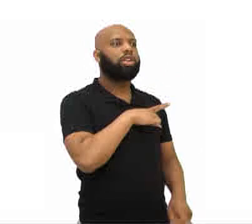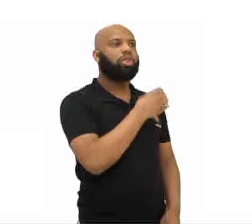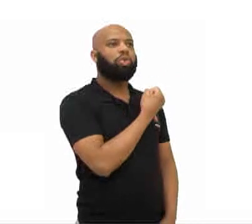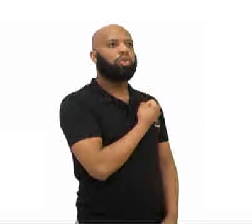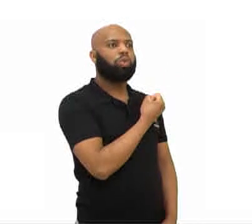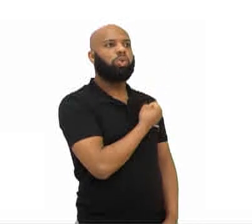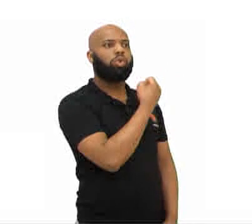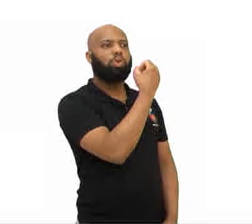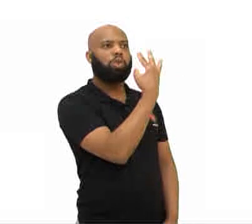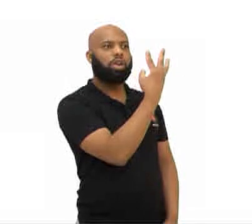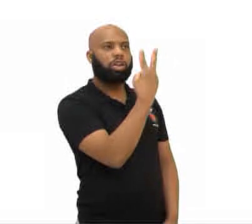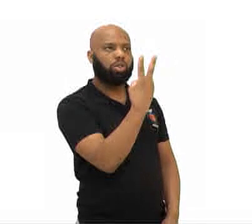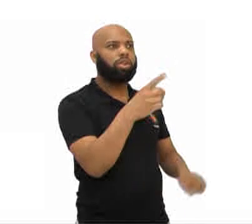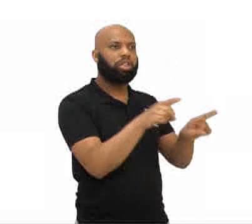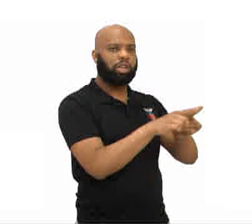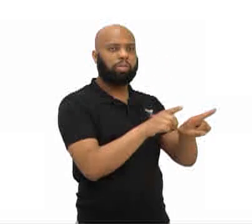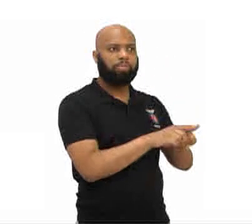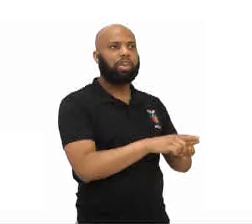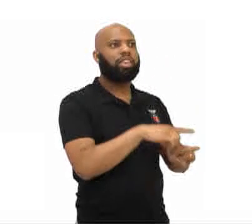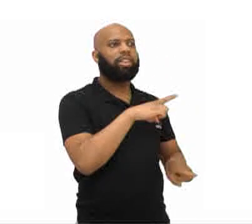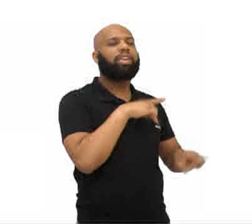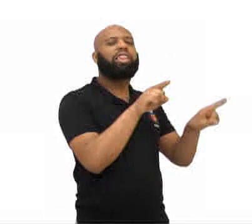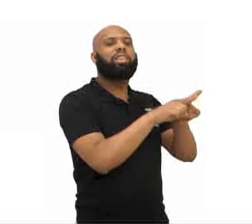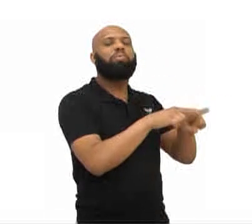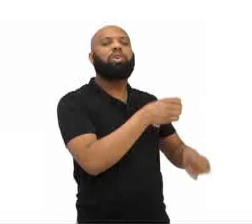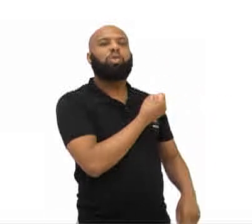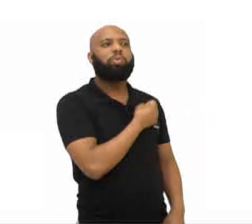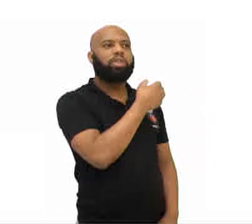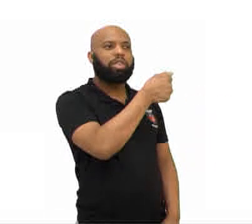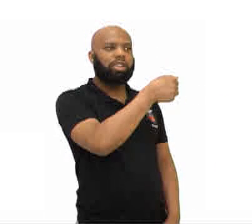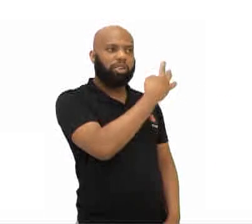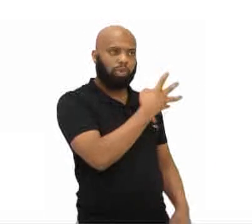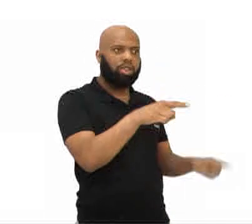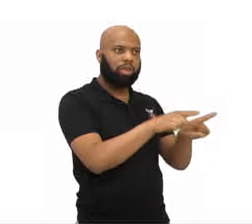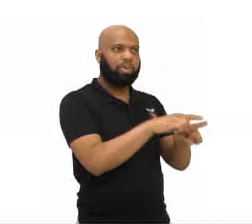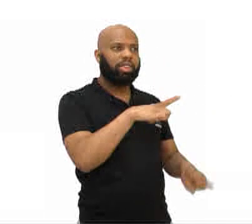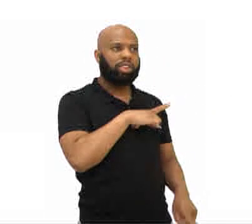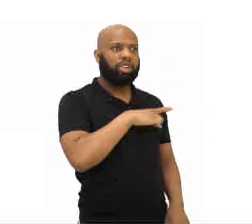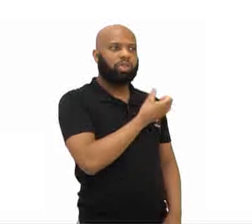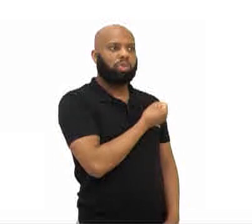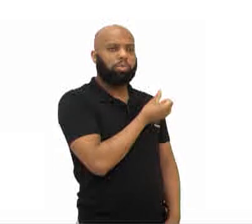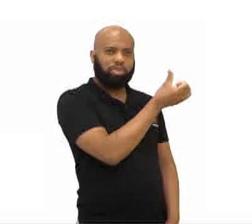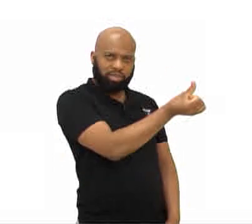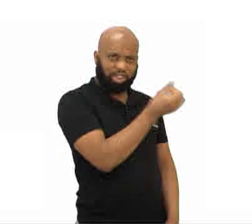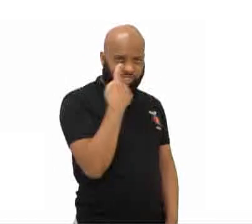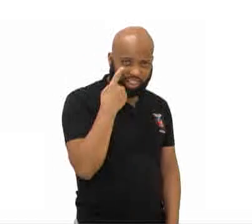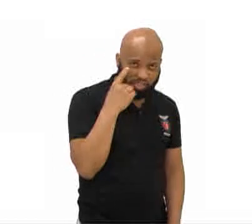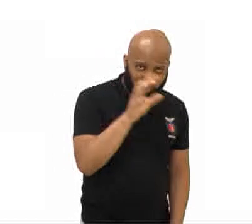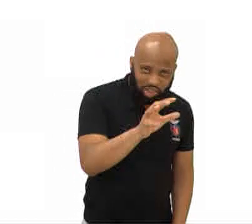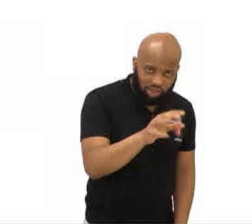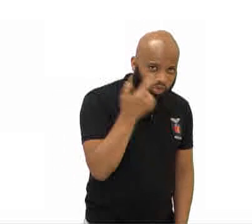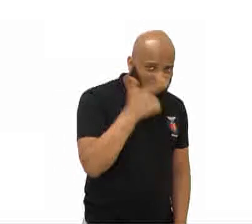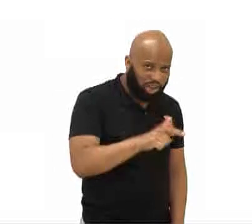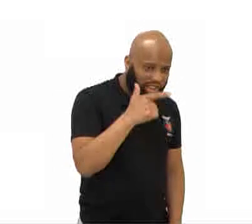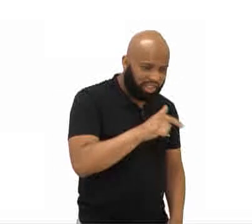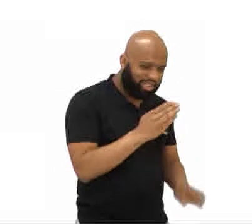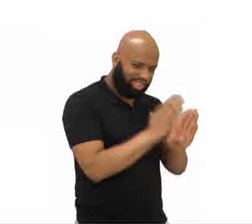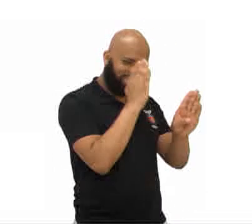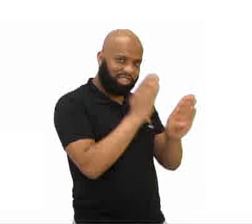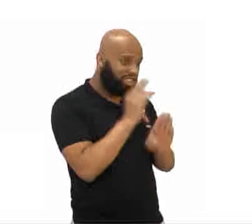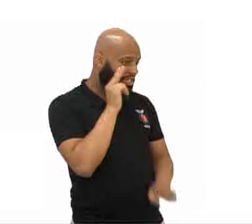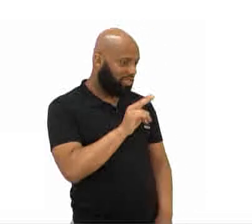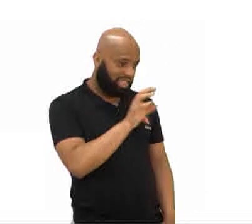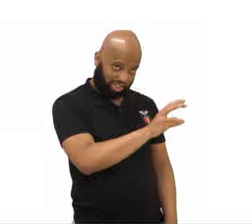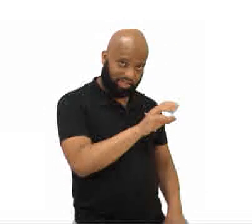ali do ladinho do professor Jorge, aqui temos o 74 e temos também o 6. E participem aí dizendo como que vocês conseguiram